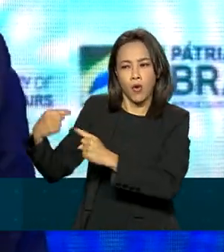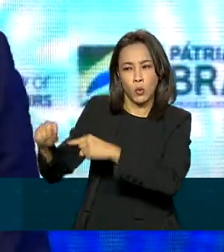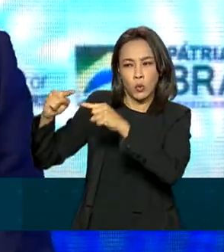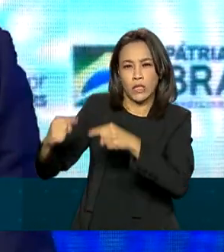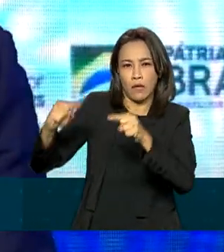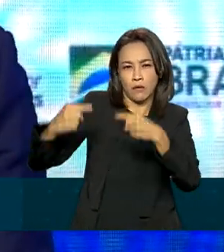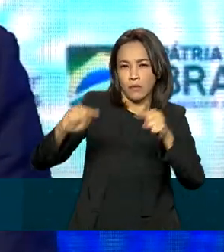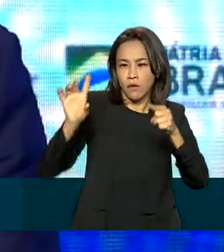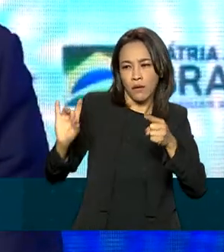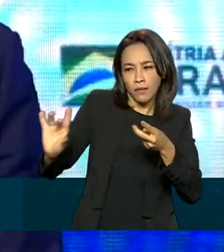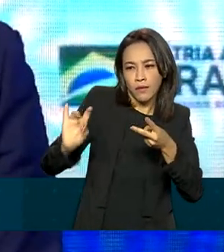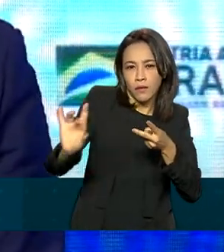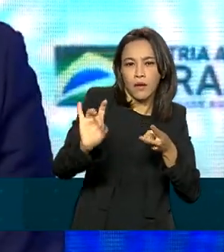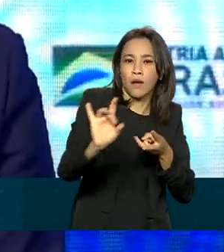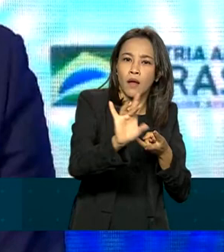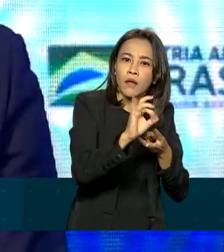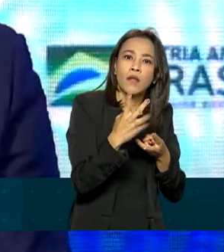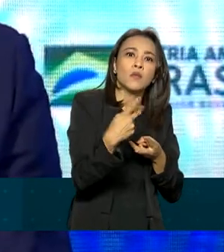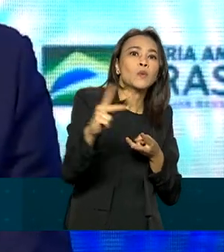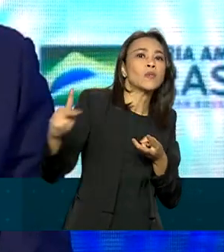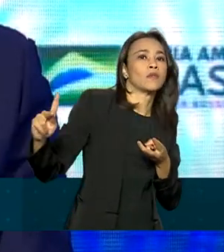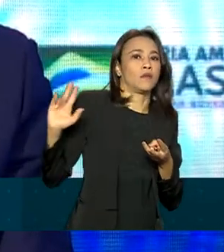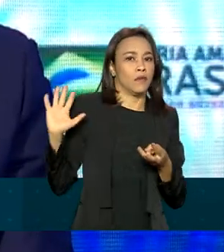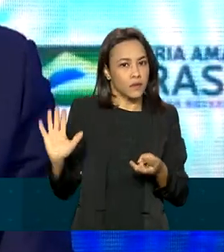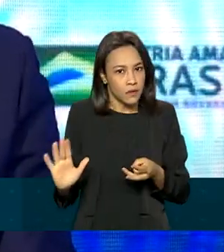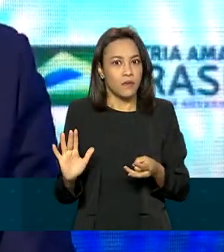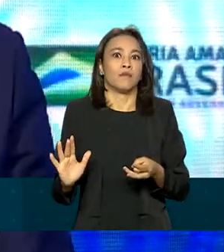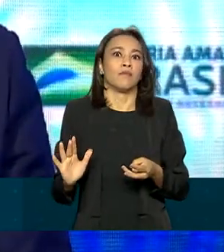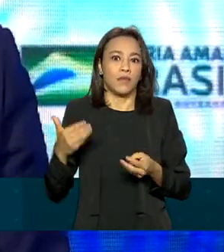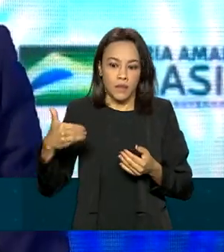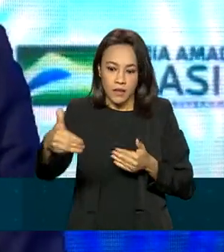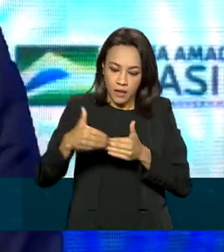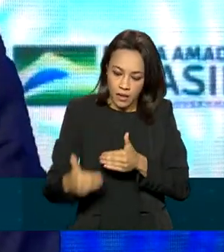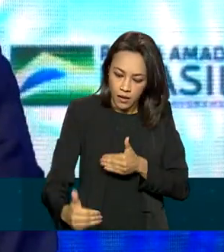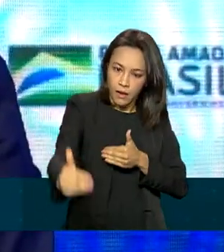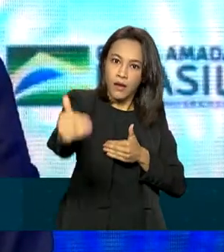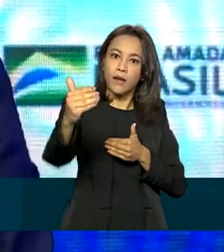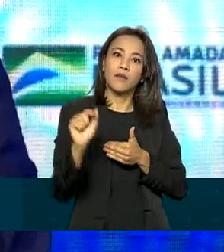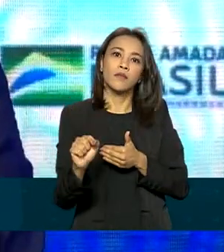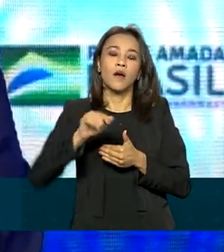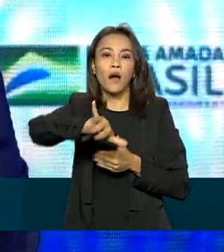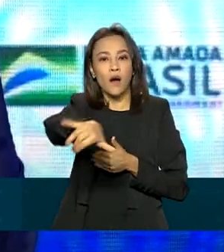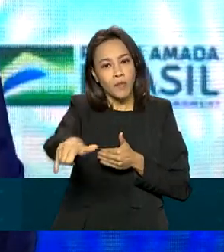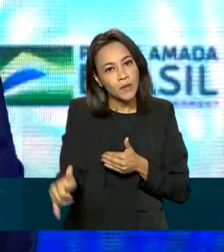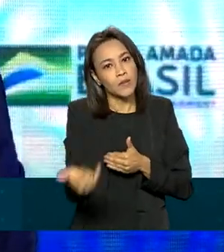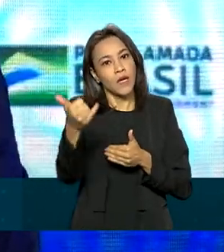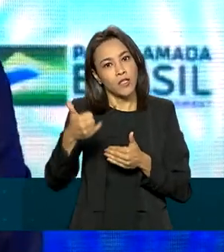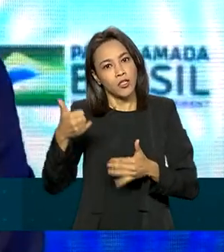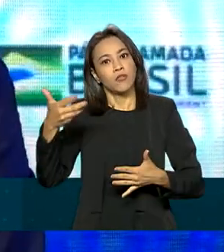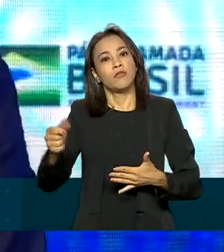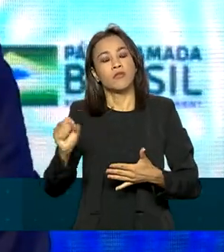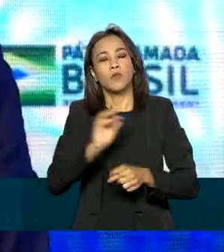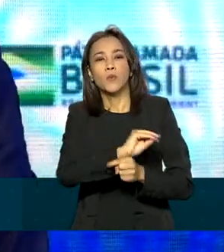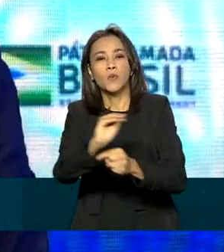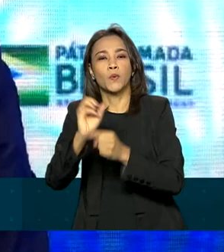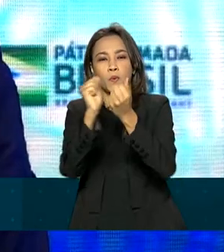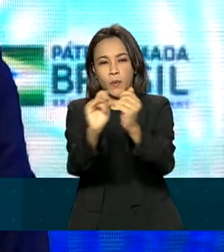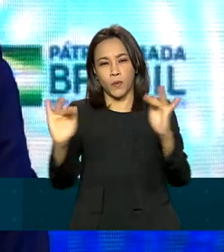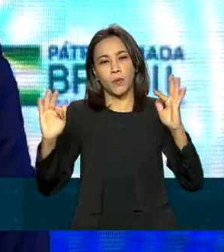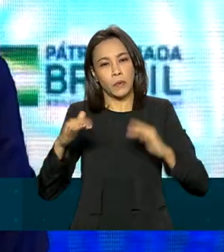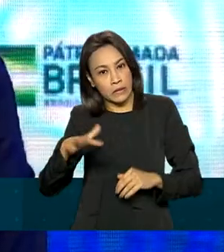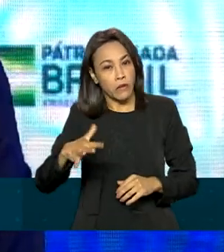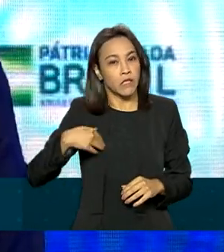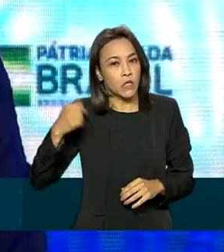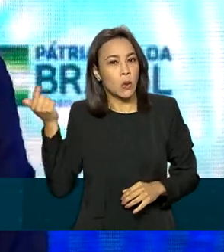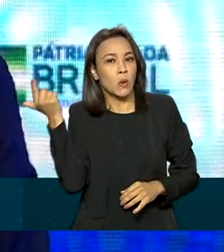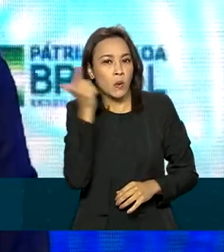ambientais, cada um com o seu, mas que nessa nova direção de uma oportunidade de crescimento verde, talvez a gente consiga